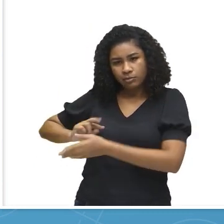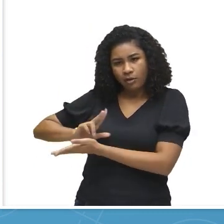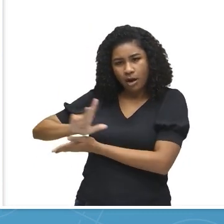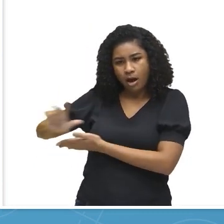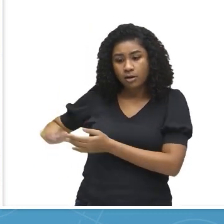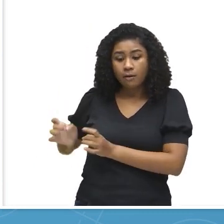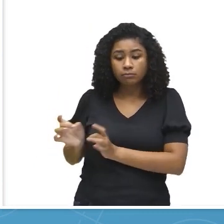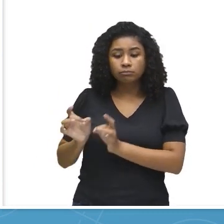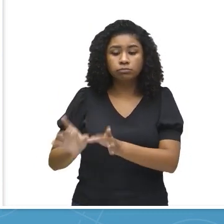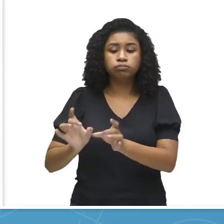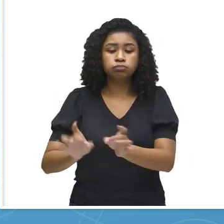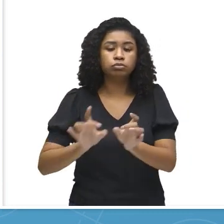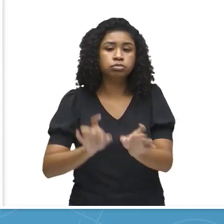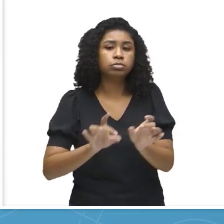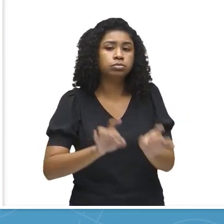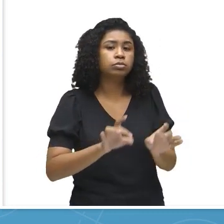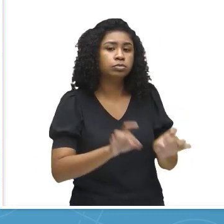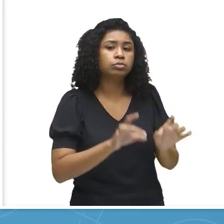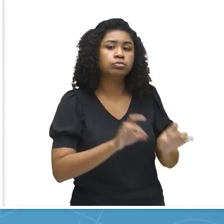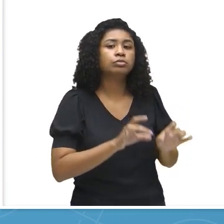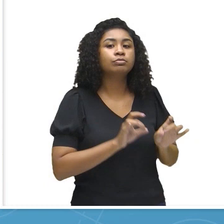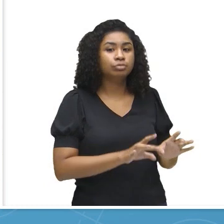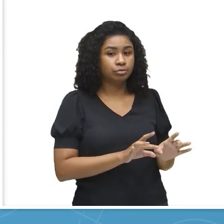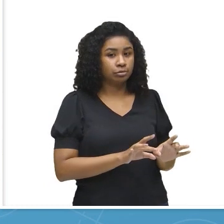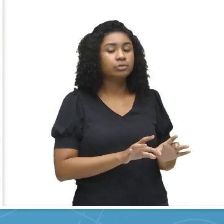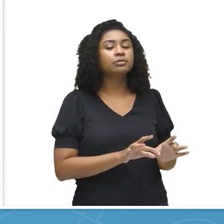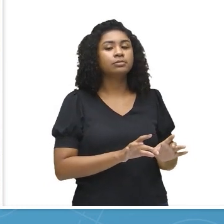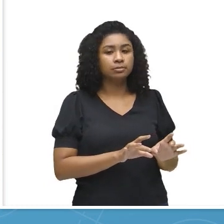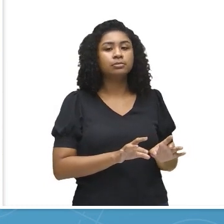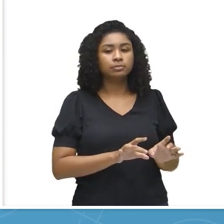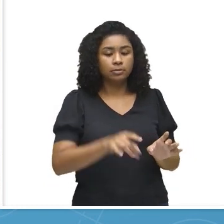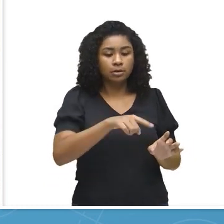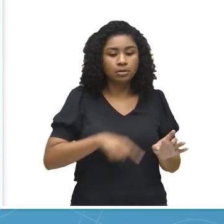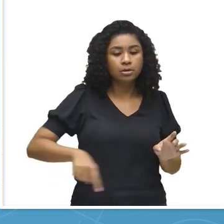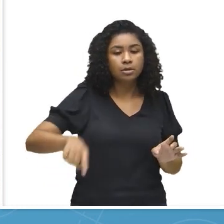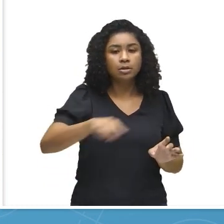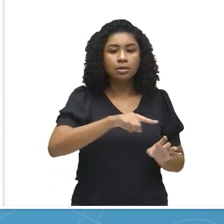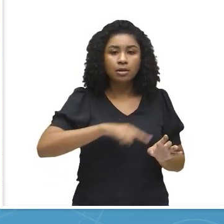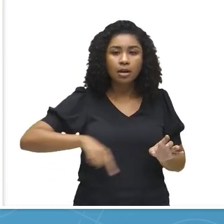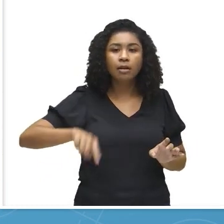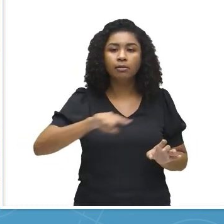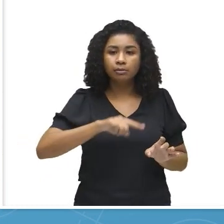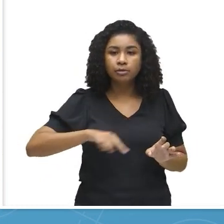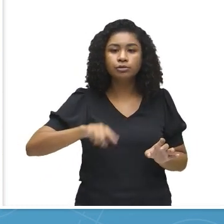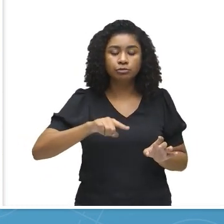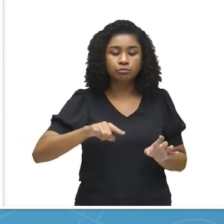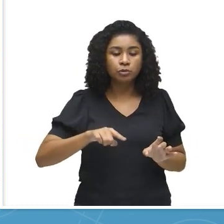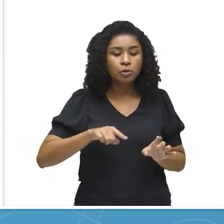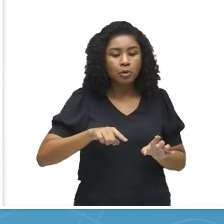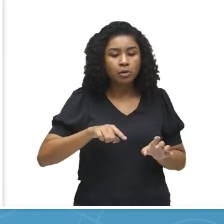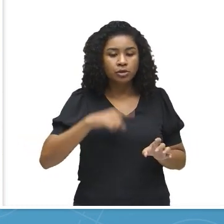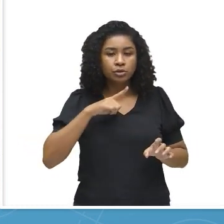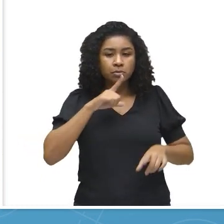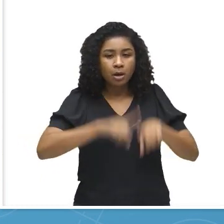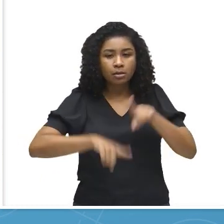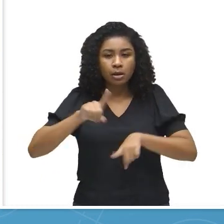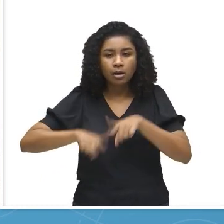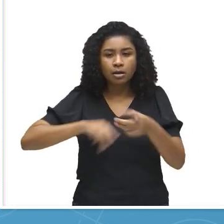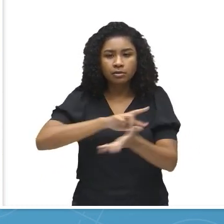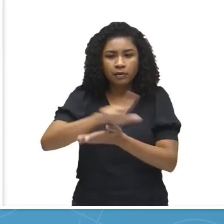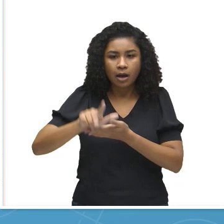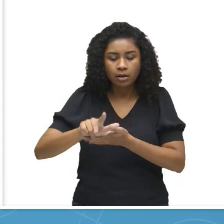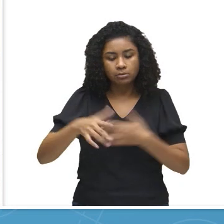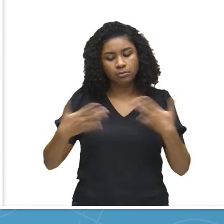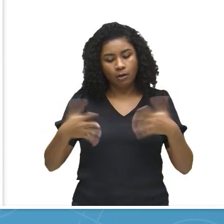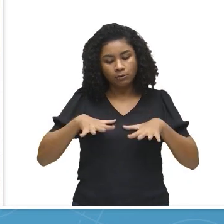consumidores dos seus produtos industrializados e ainda fornecedores de matéria-prima barata. Olha só, gente,